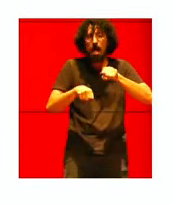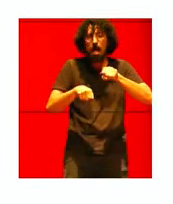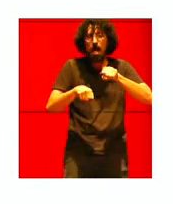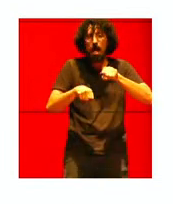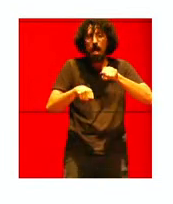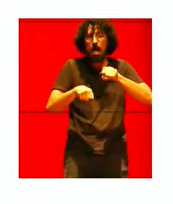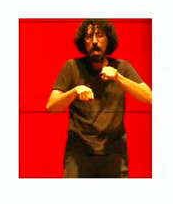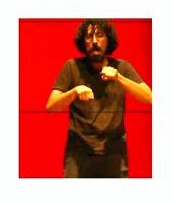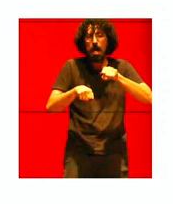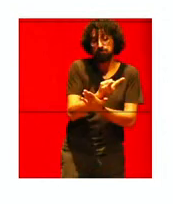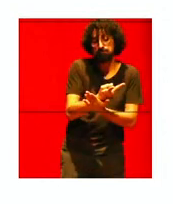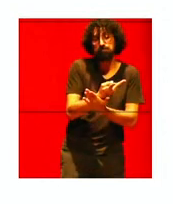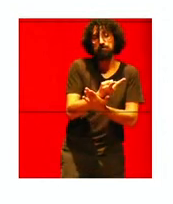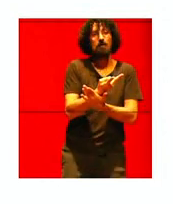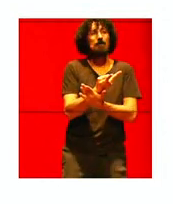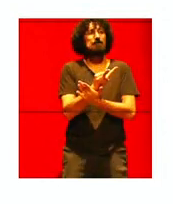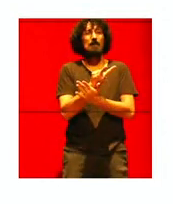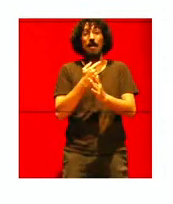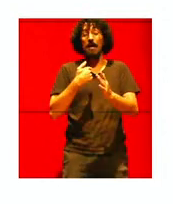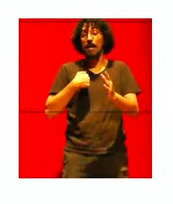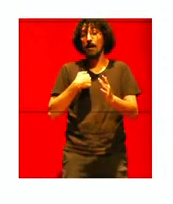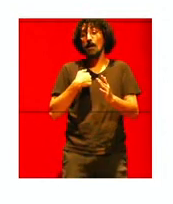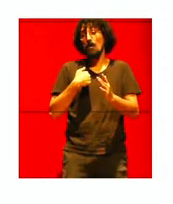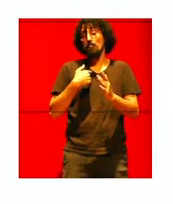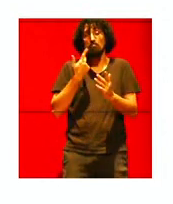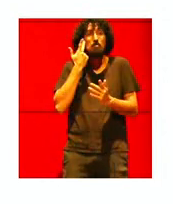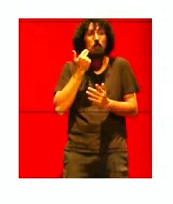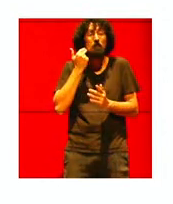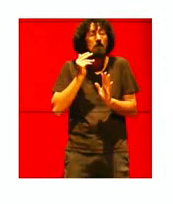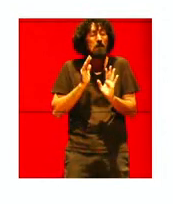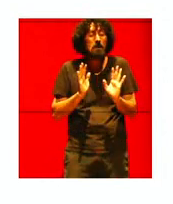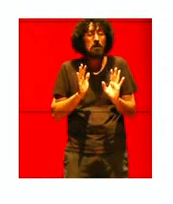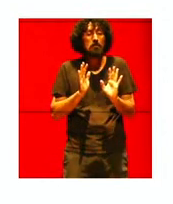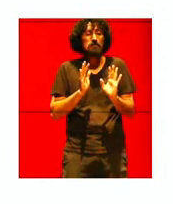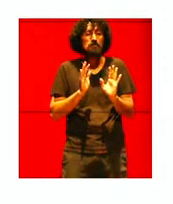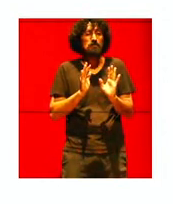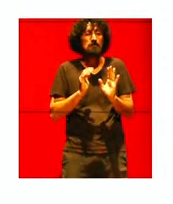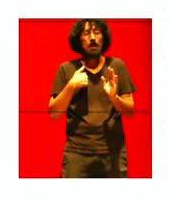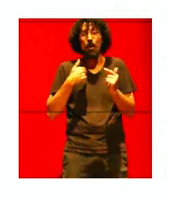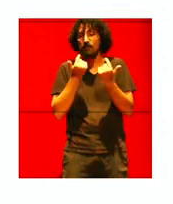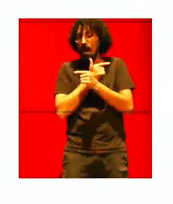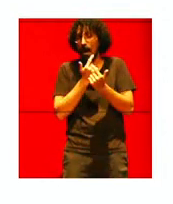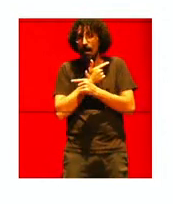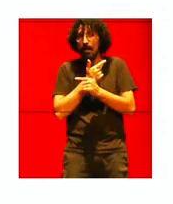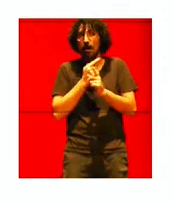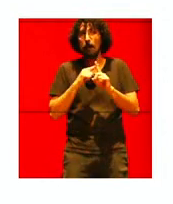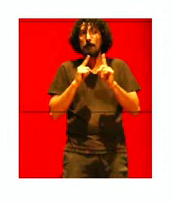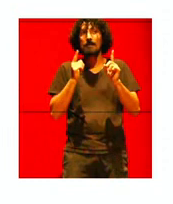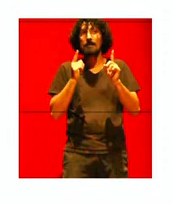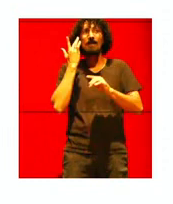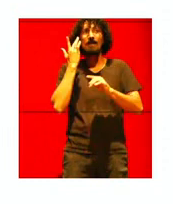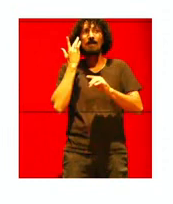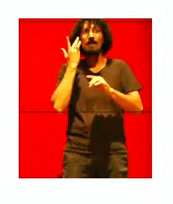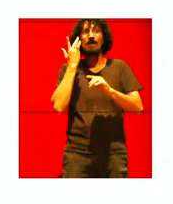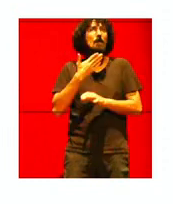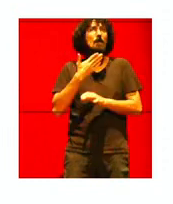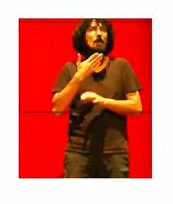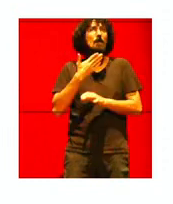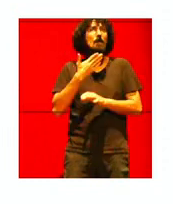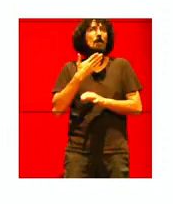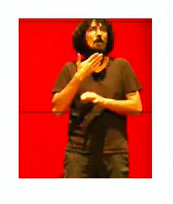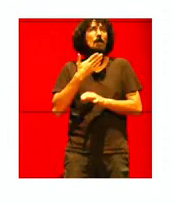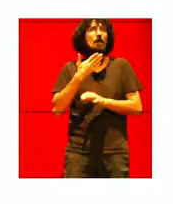outro, era eu a palhaça da minha turma, risos. Eu acho que foi uma das fases mais,